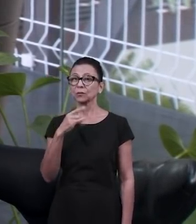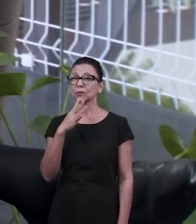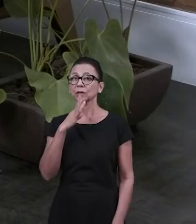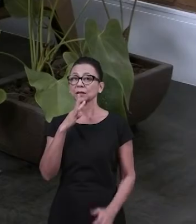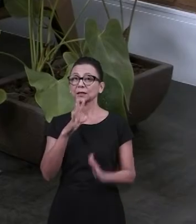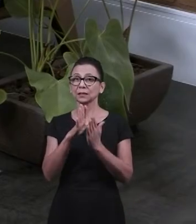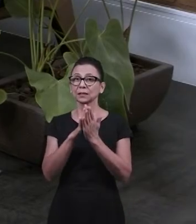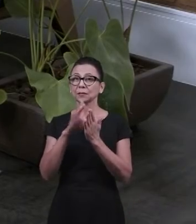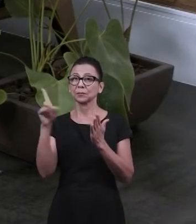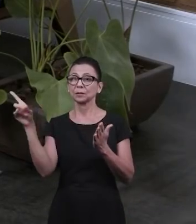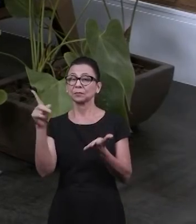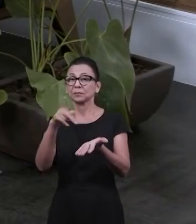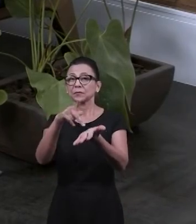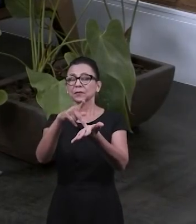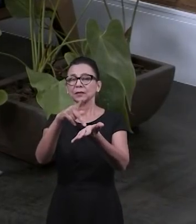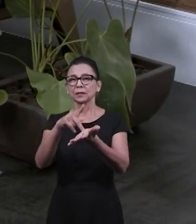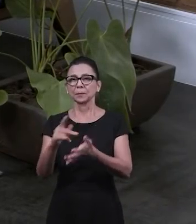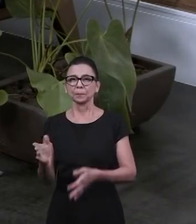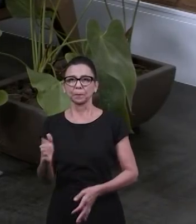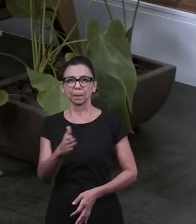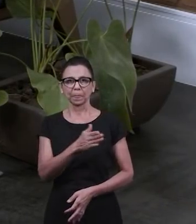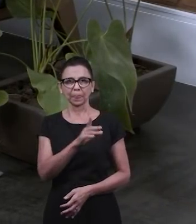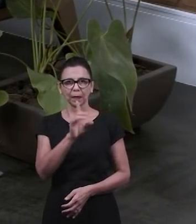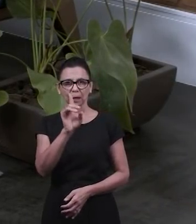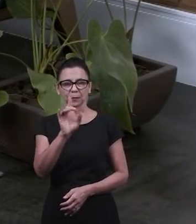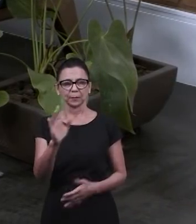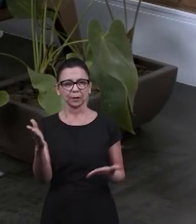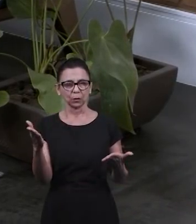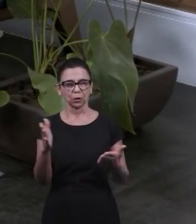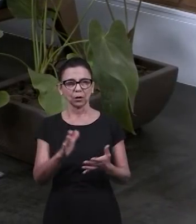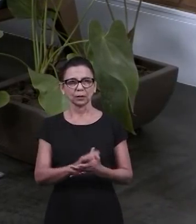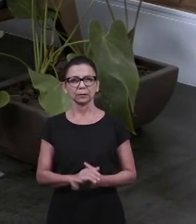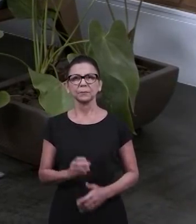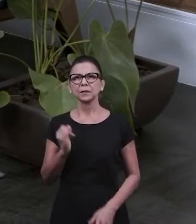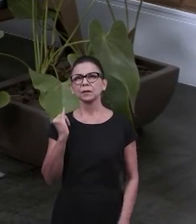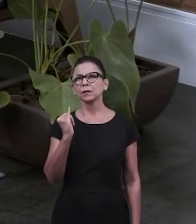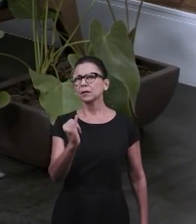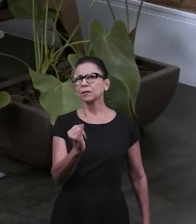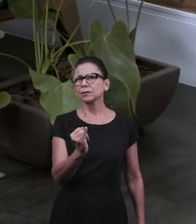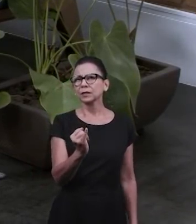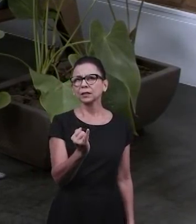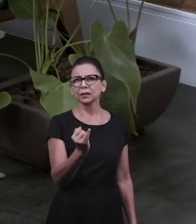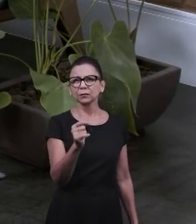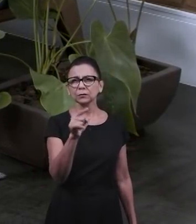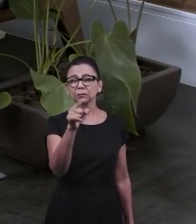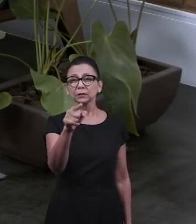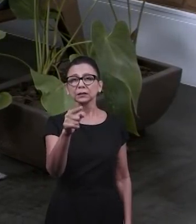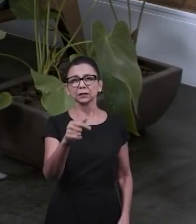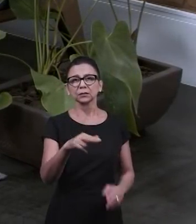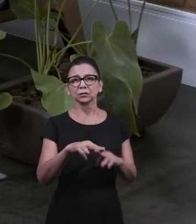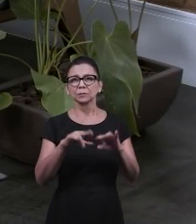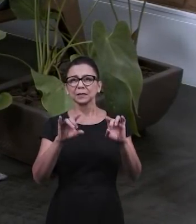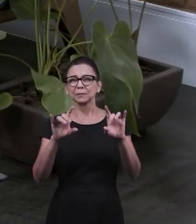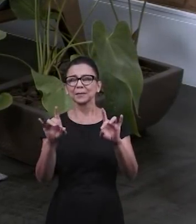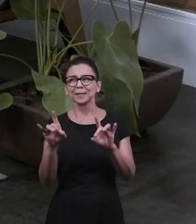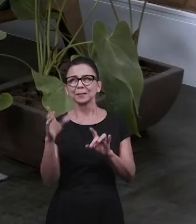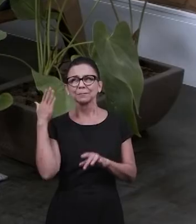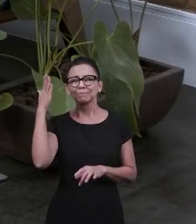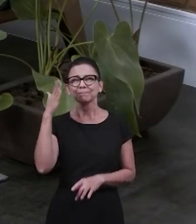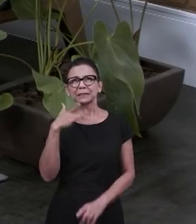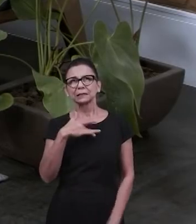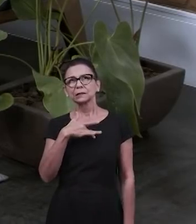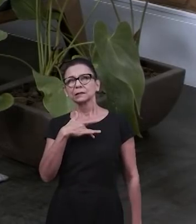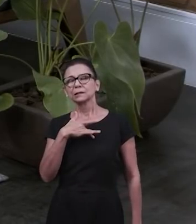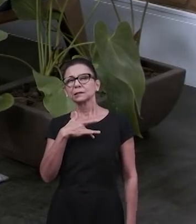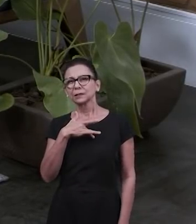Deus. Mas agora eu quero me dirigir a você que, de uma forma especial, foi tocado pela mensagem que